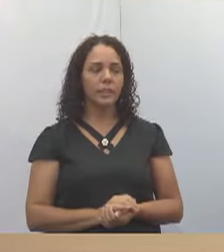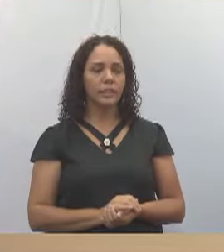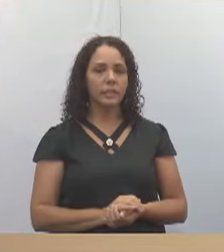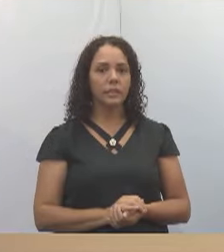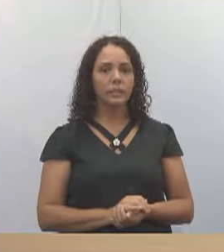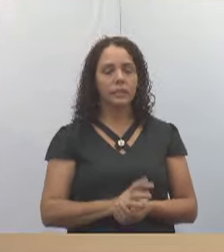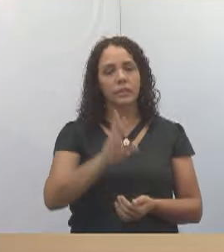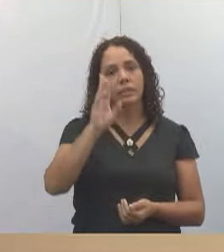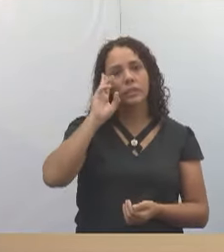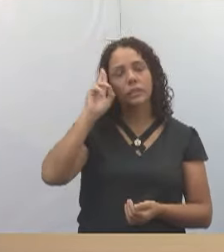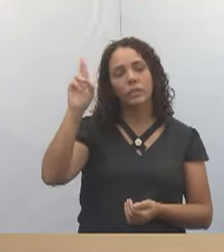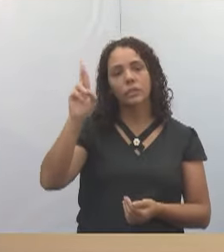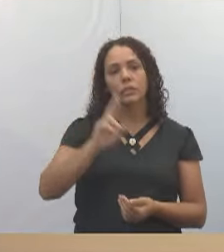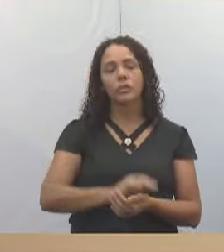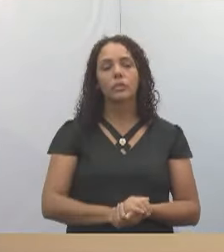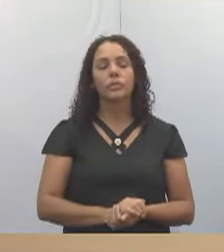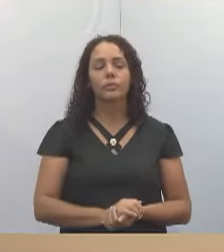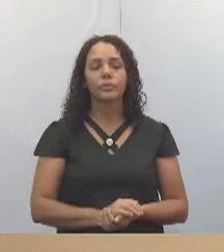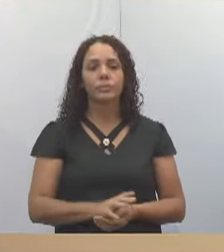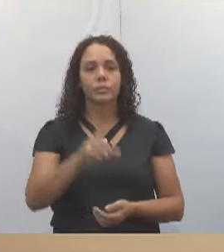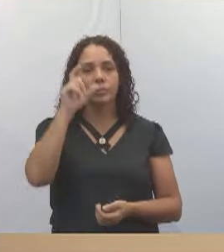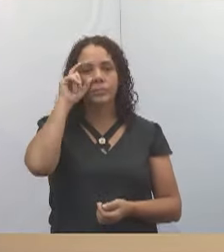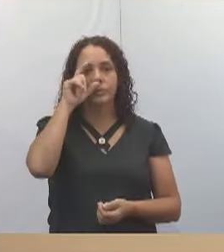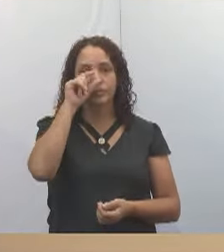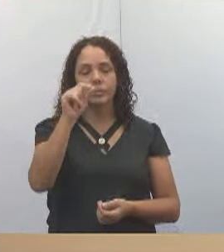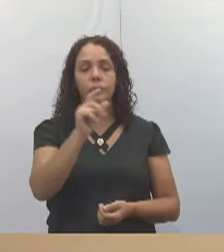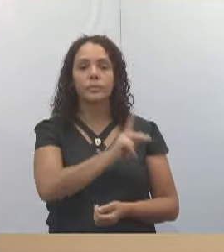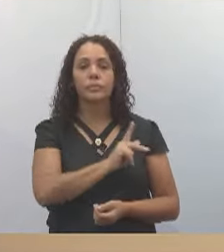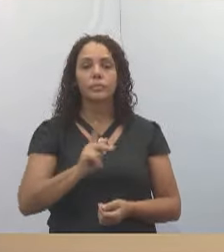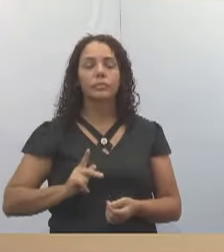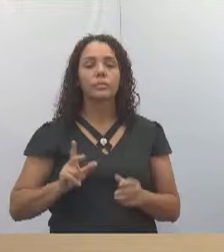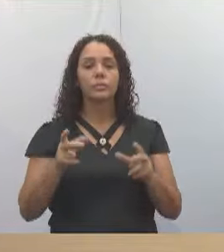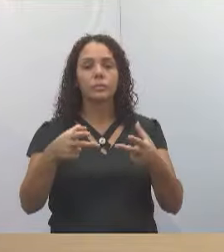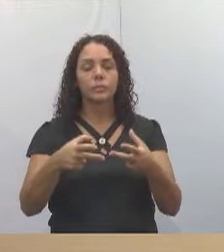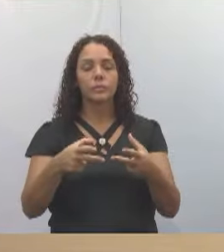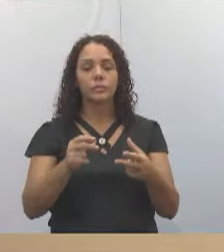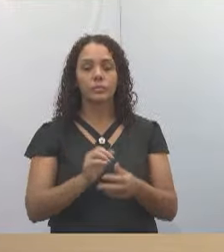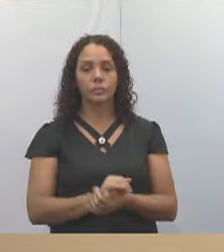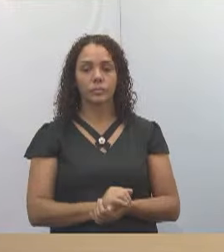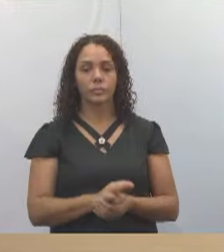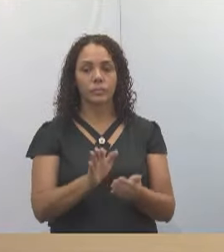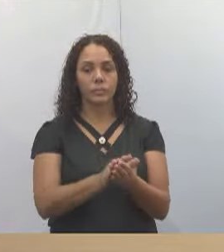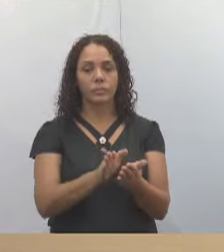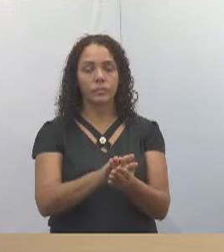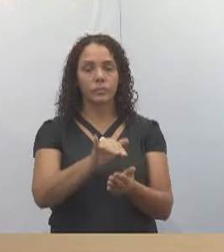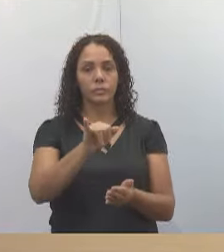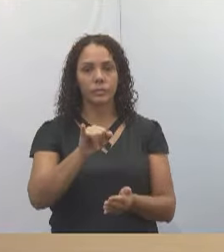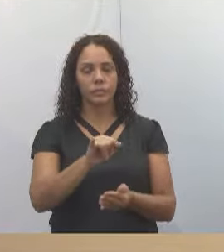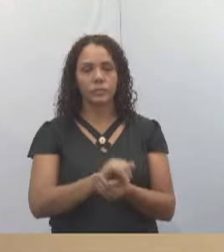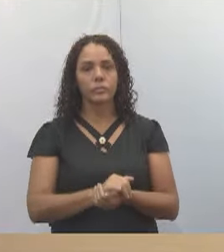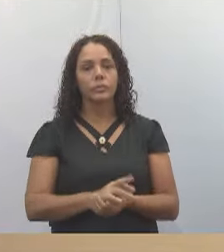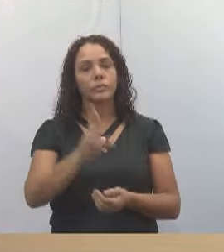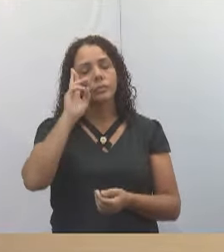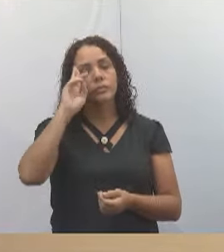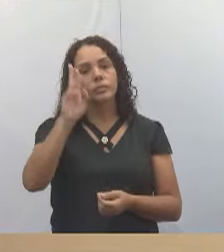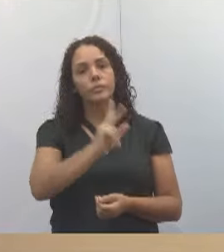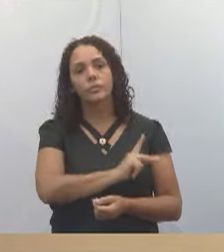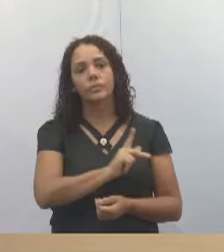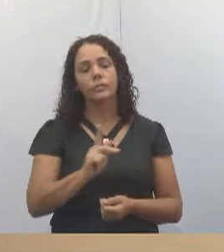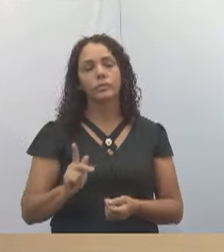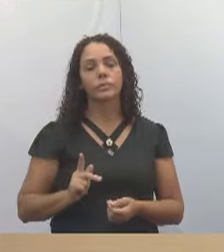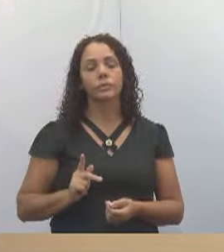Ao senhor Abner de Madureira, presidente da Câmara Municipal de Jacareí. Senhor presidente,